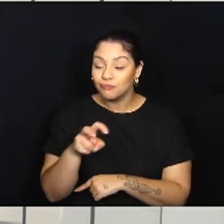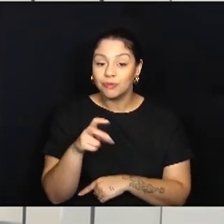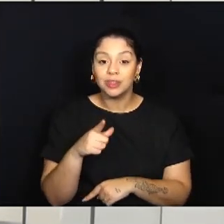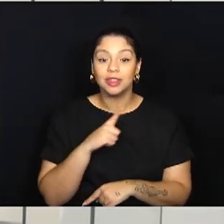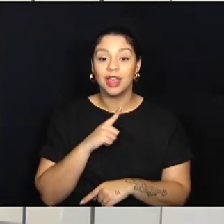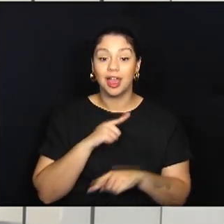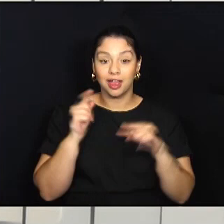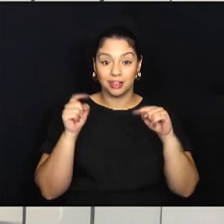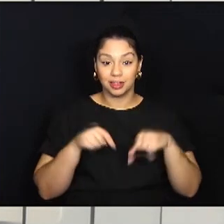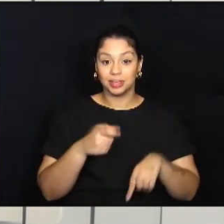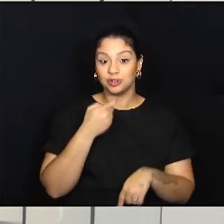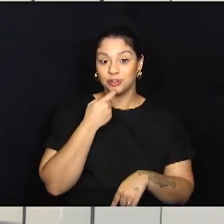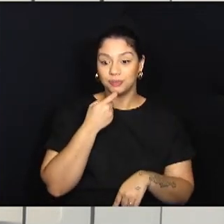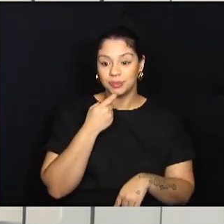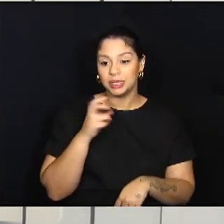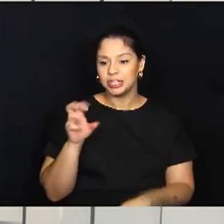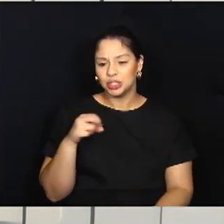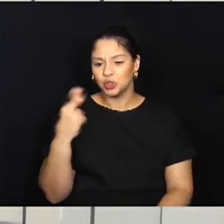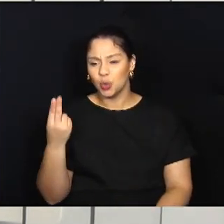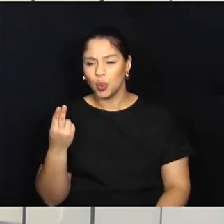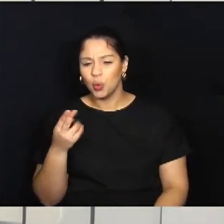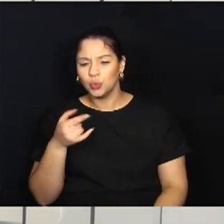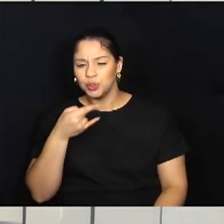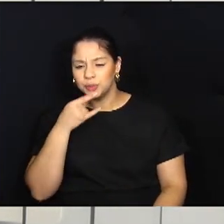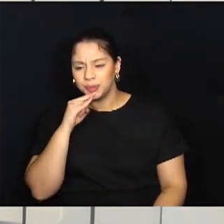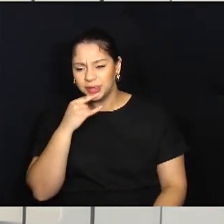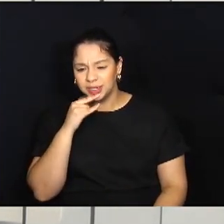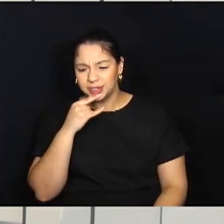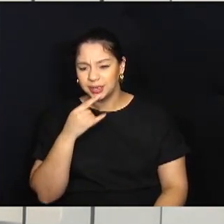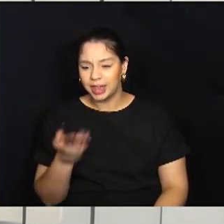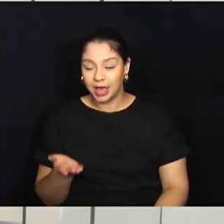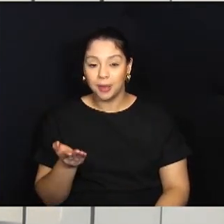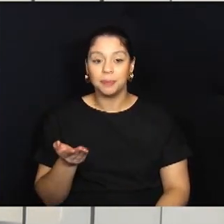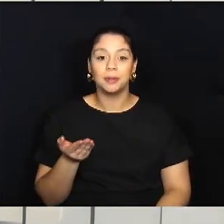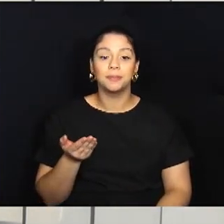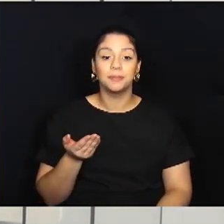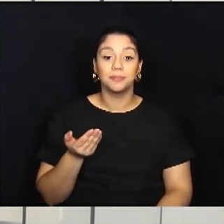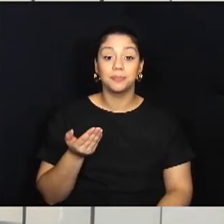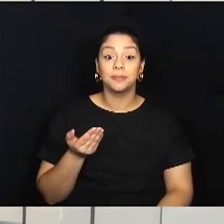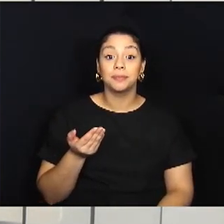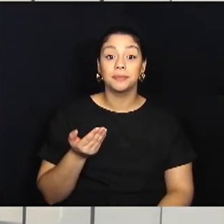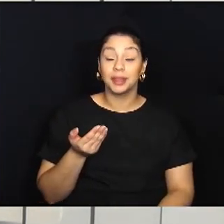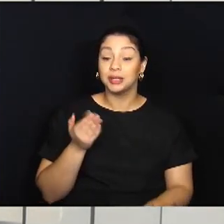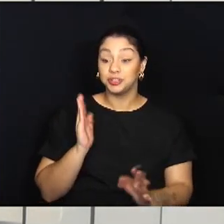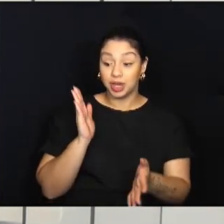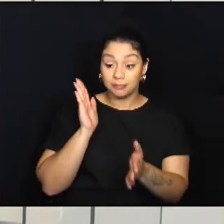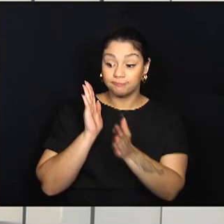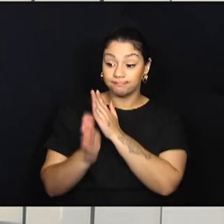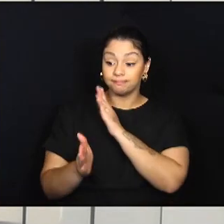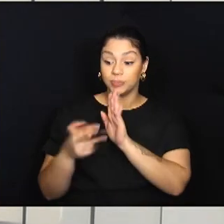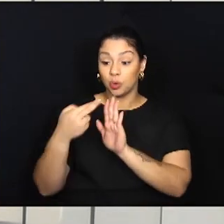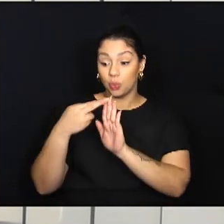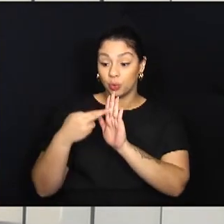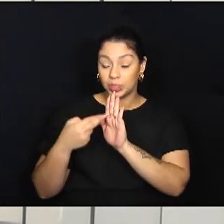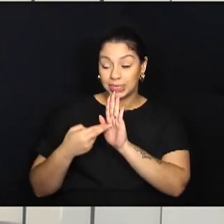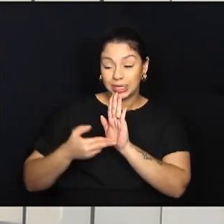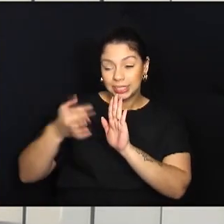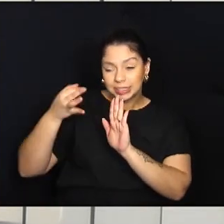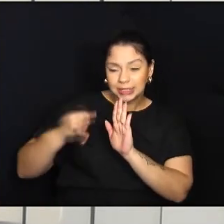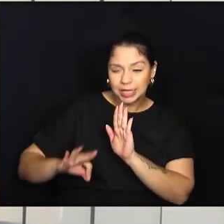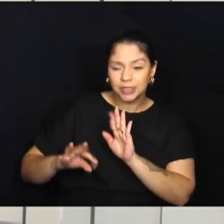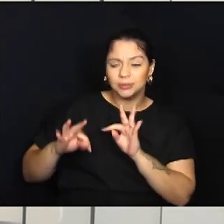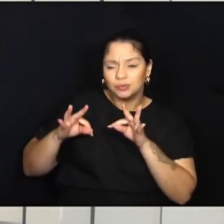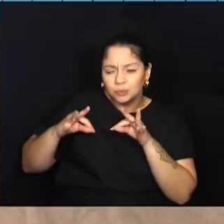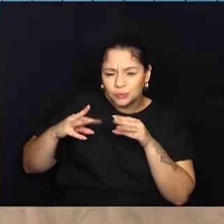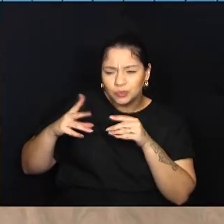de Campinas ou de Piracicaba, vocês contam qual que é esse ponto de partida, já com o roteiro fechado, já sabendo tudo que